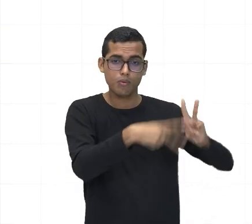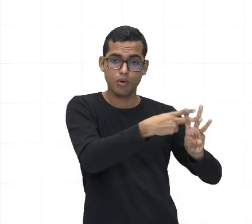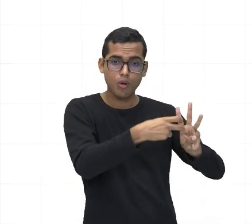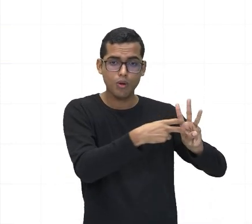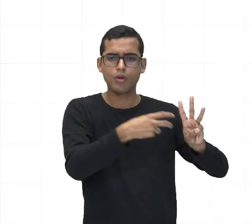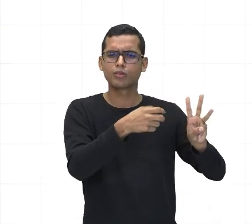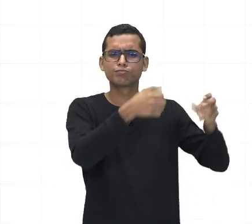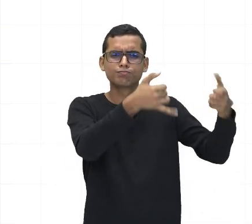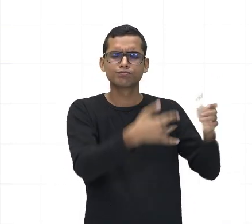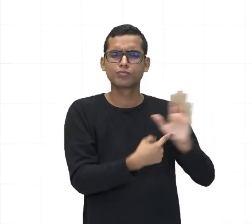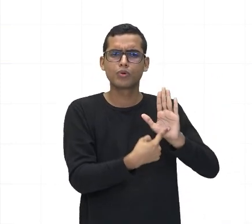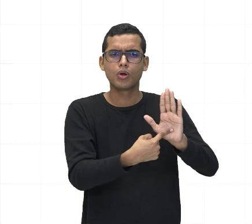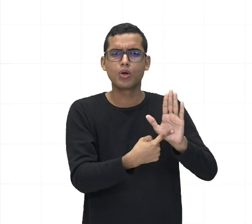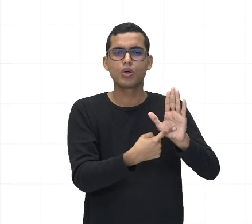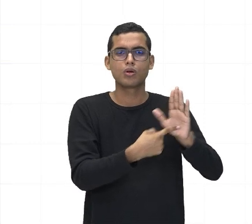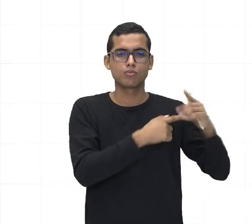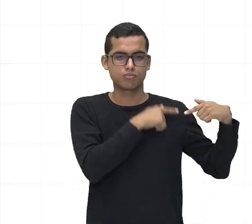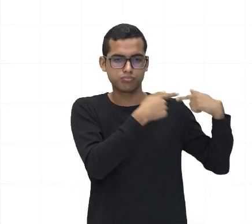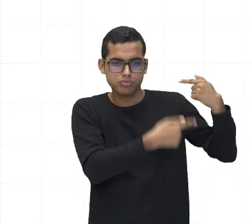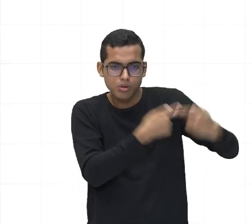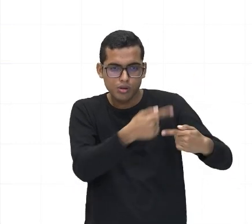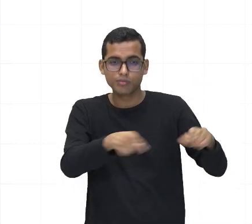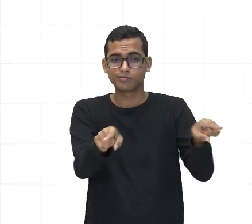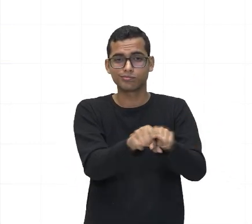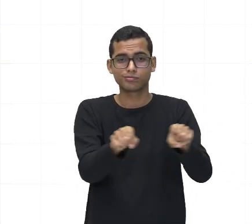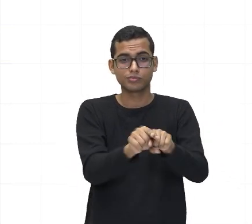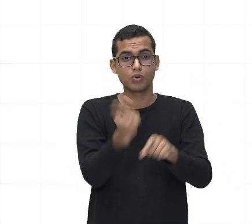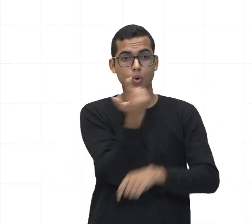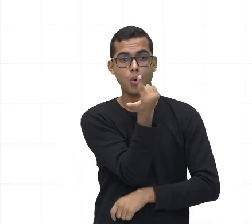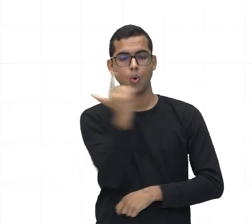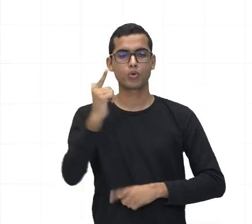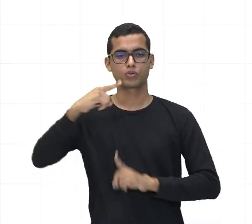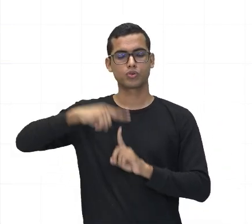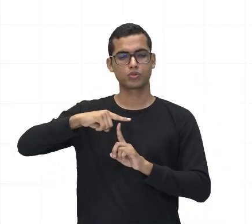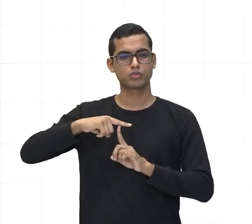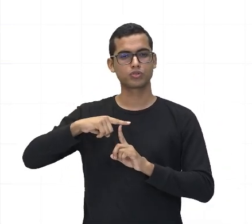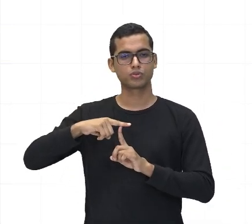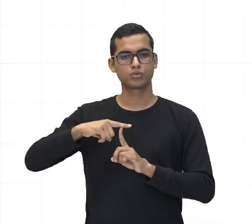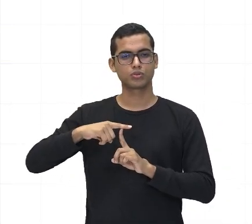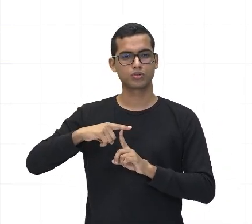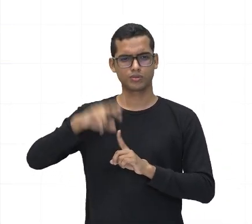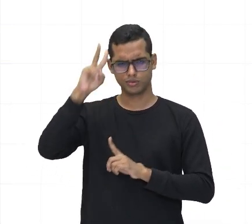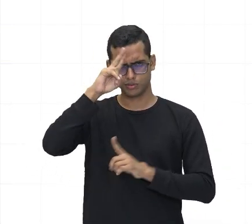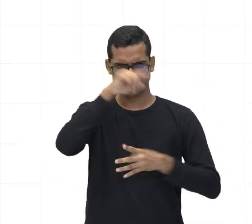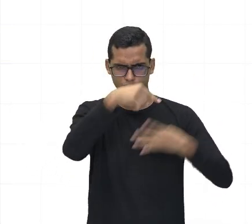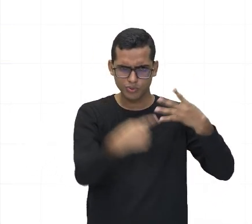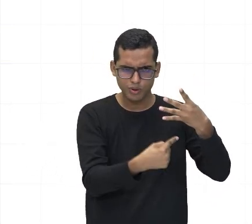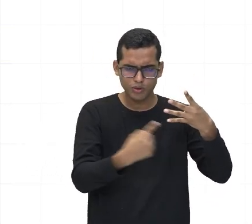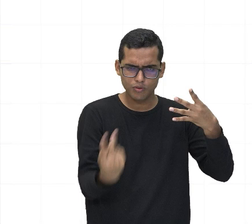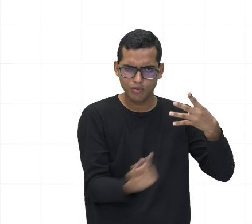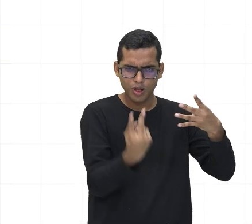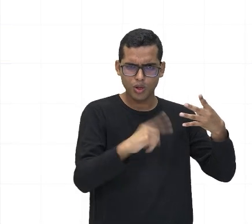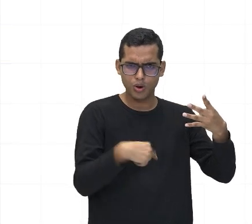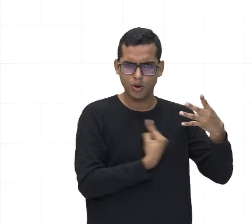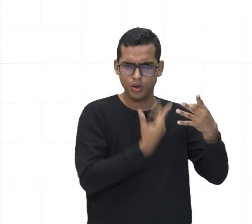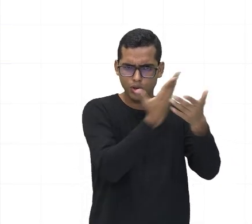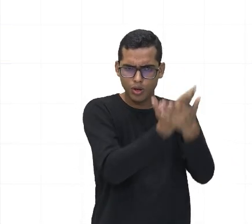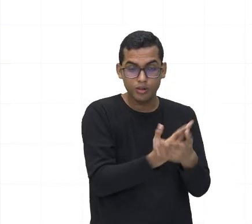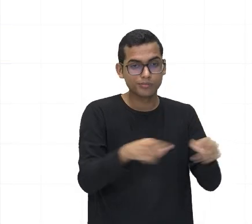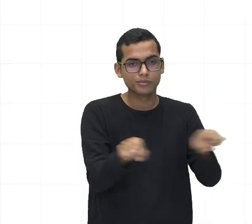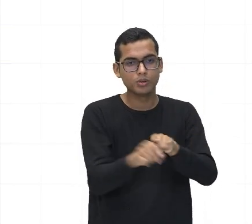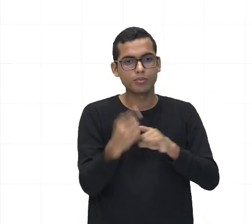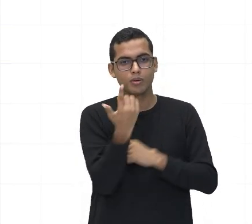são transmitidos e vivenciados também outros valores. Dentro daqueles 4 que nós vimos, são transmitidos